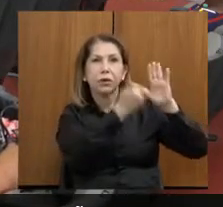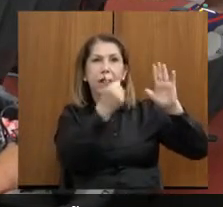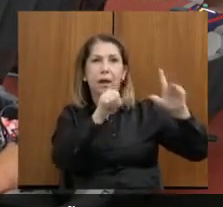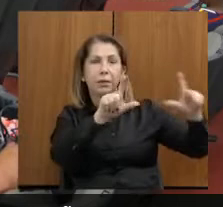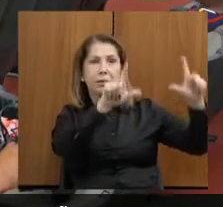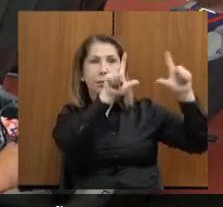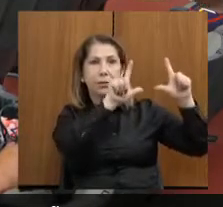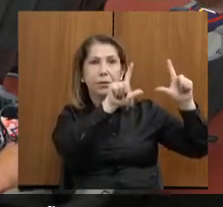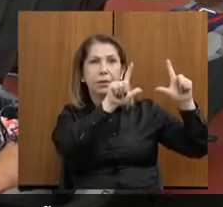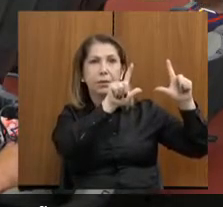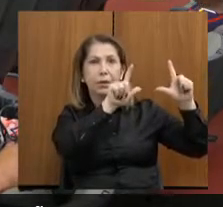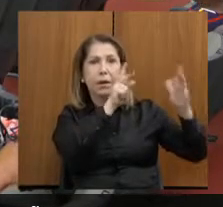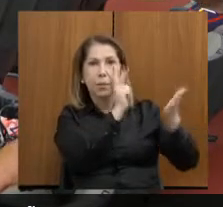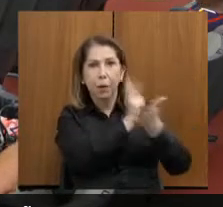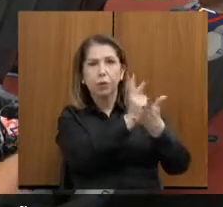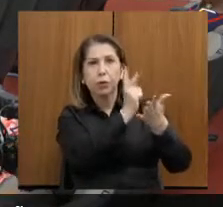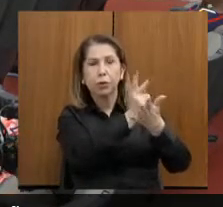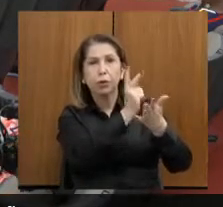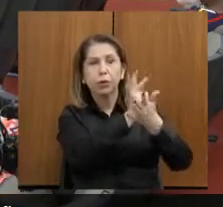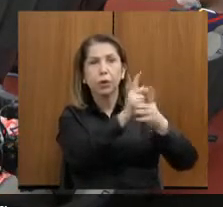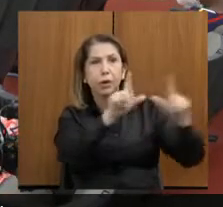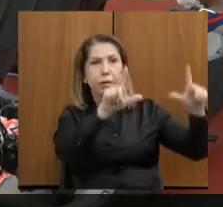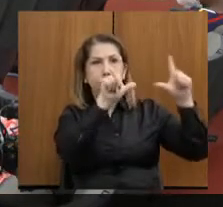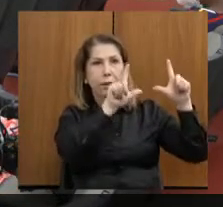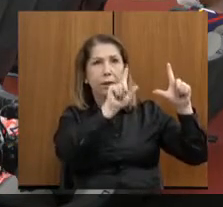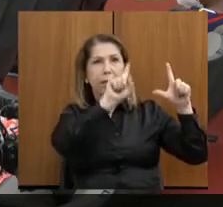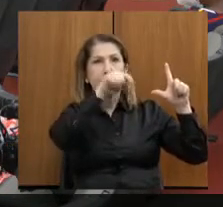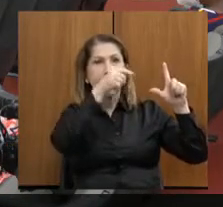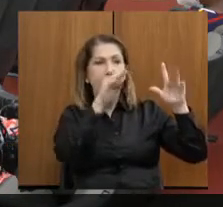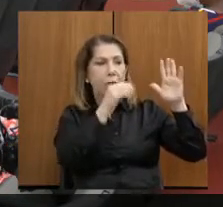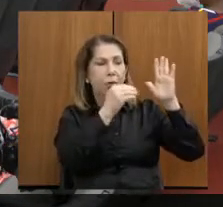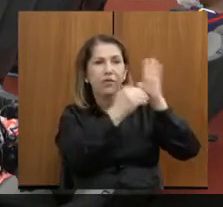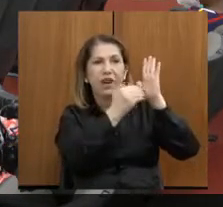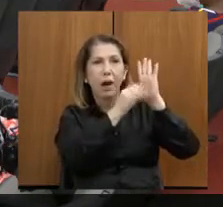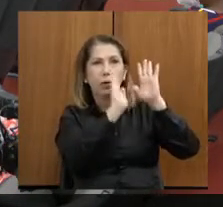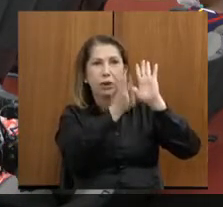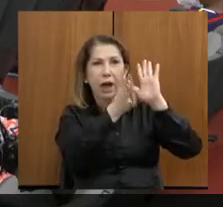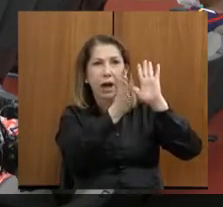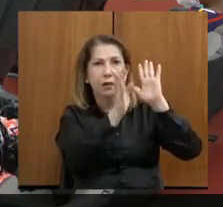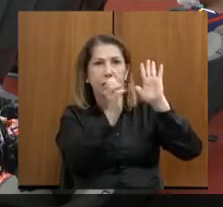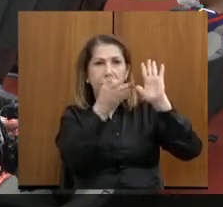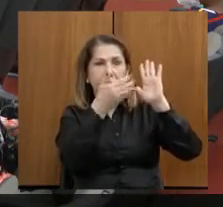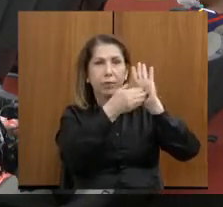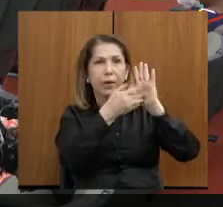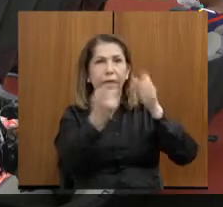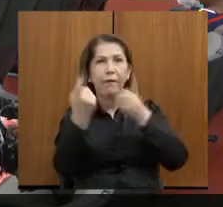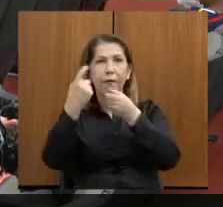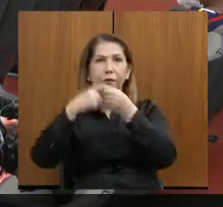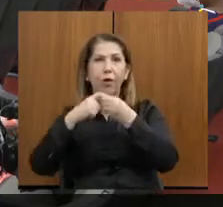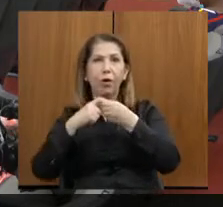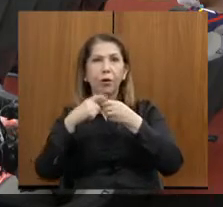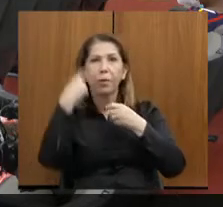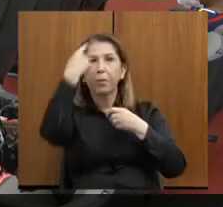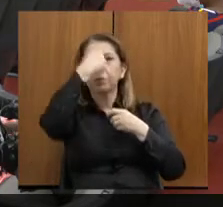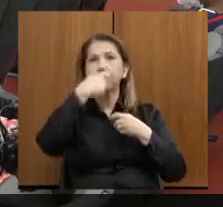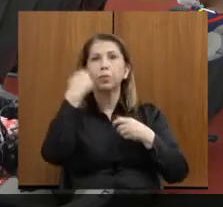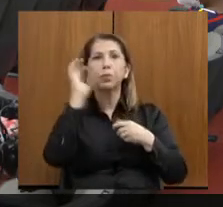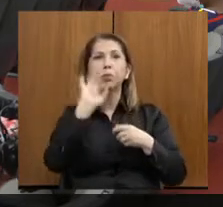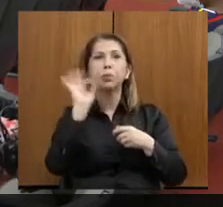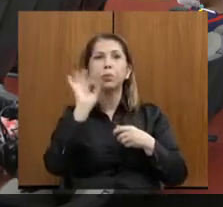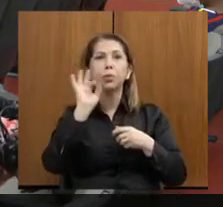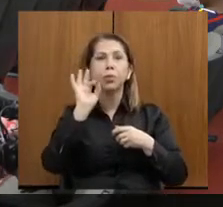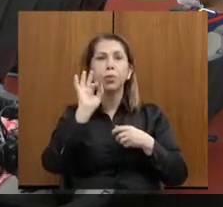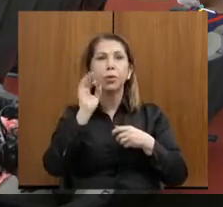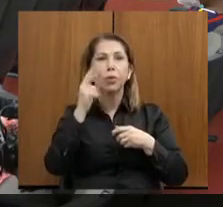Ah não não pode manter porque daqui a pouquinho apresentação acaba e volta para ele é porque a gente não tá te vendo com